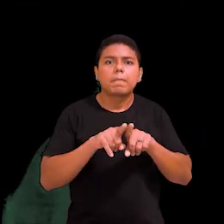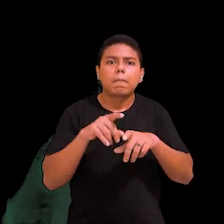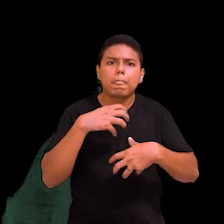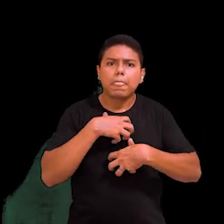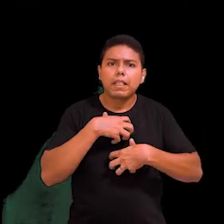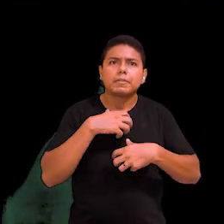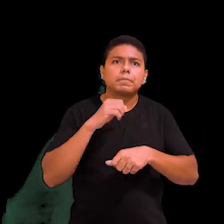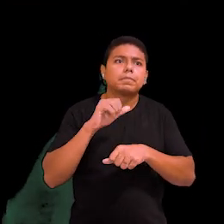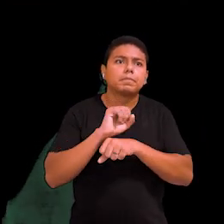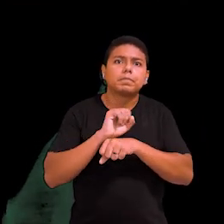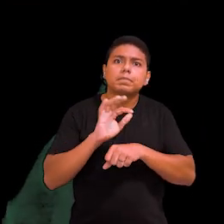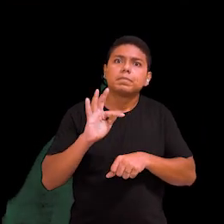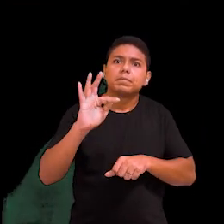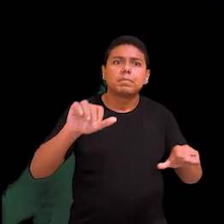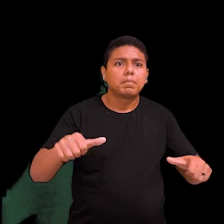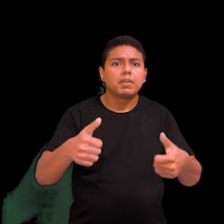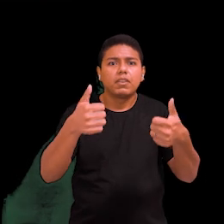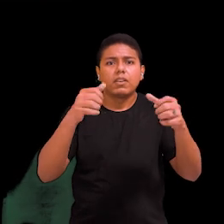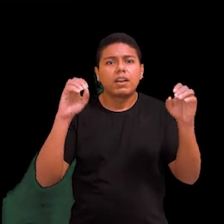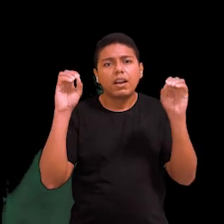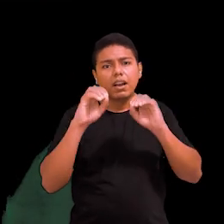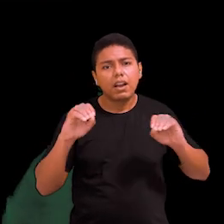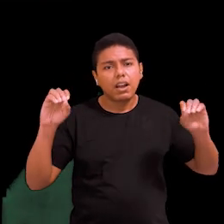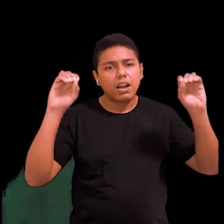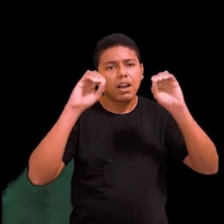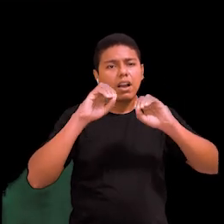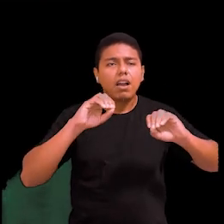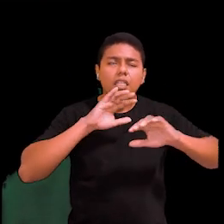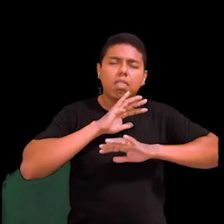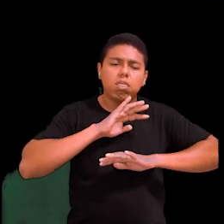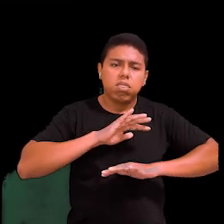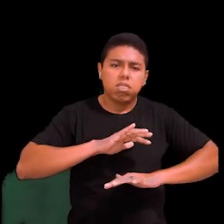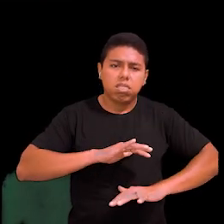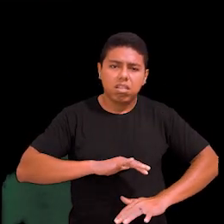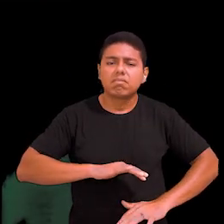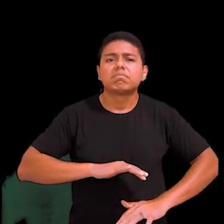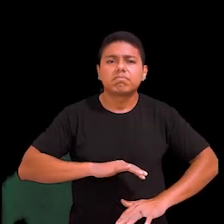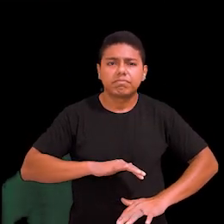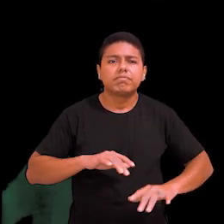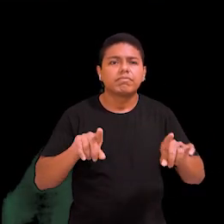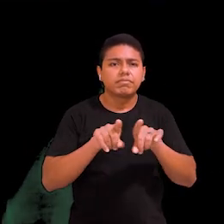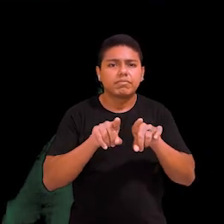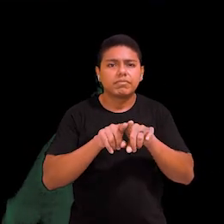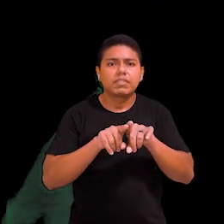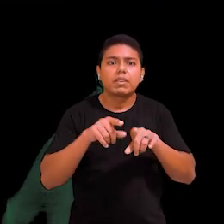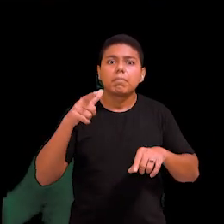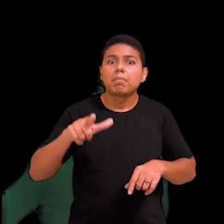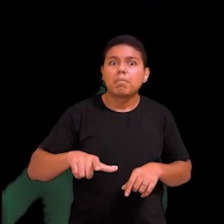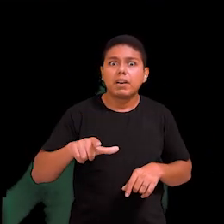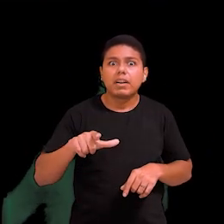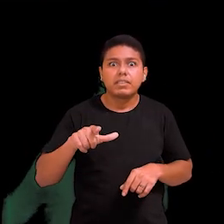desespero e desmotivação, sensação de falta de esperança e melancolia. E uma